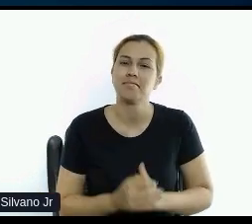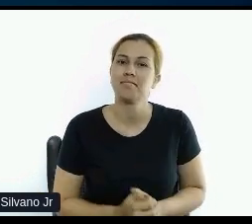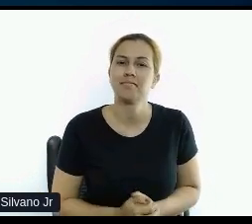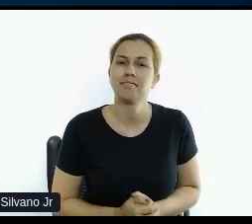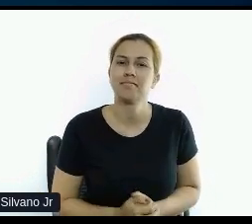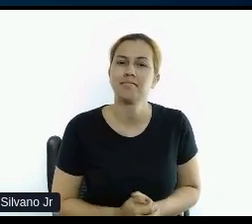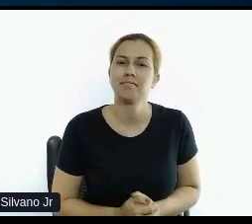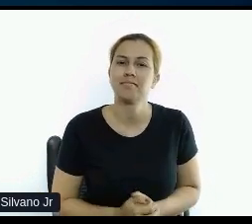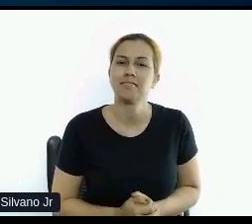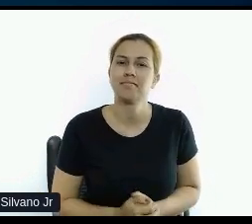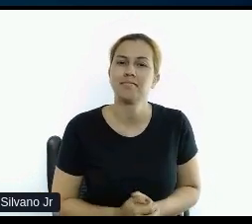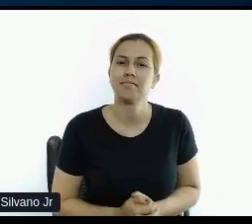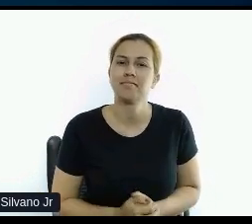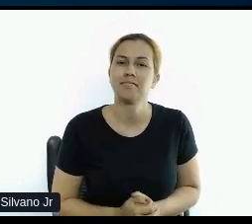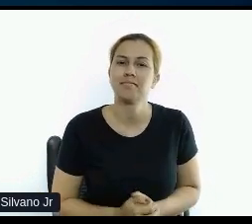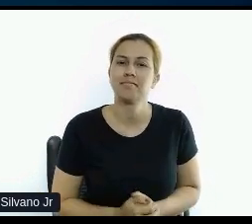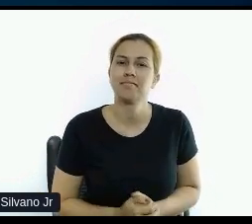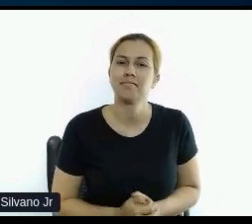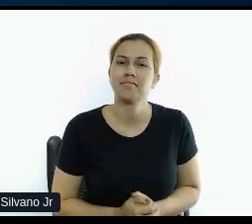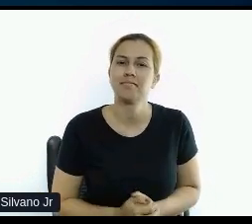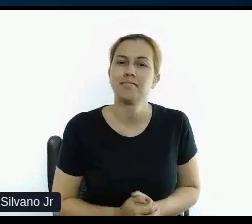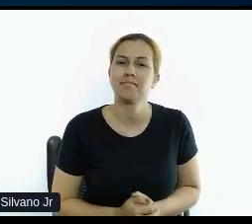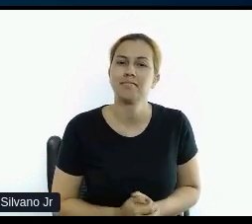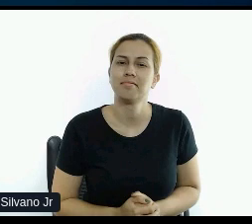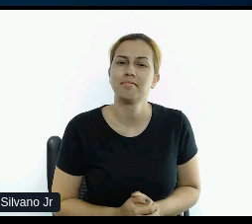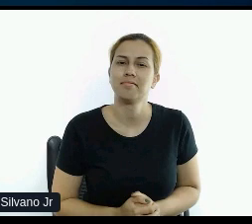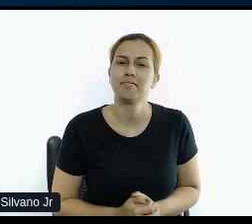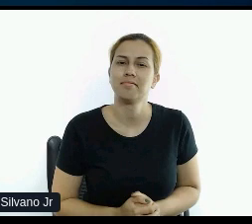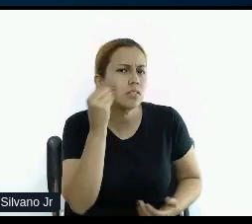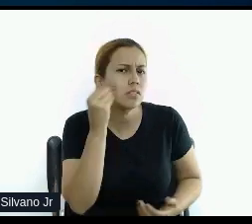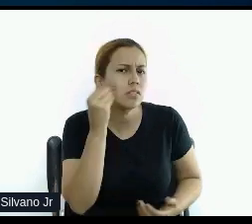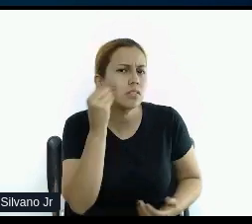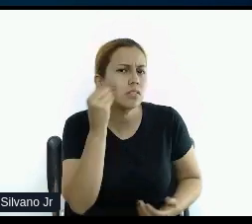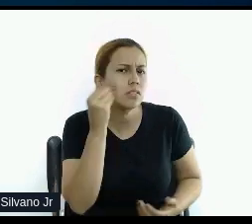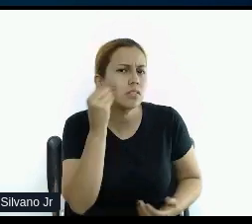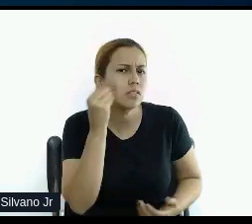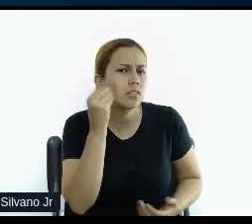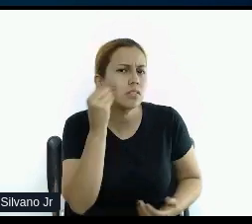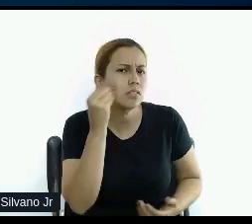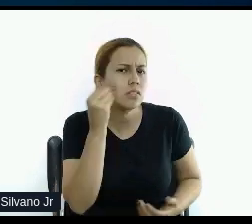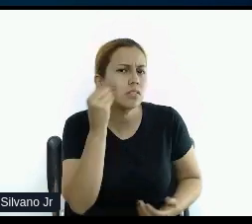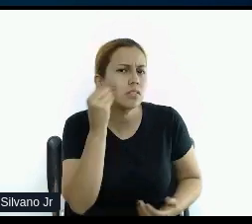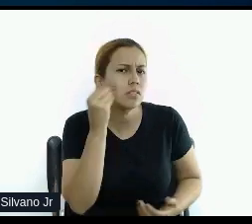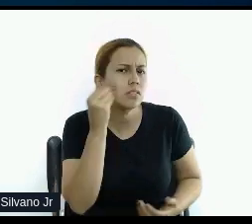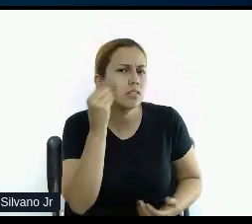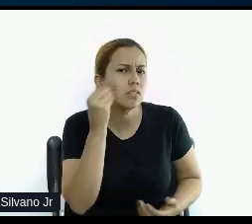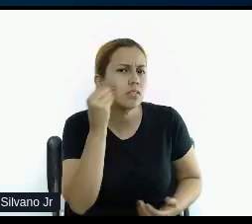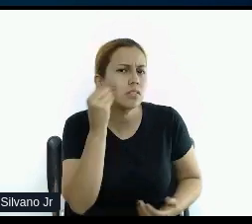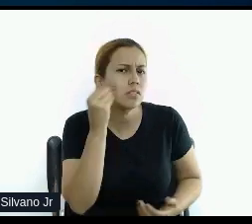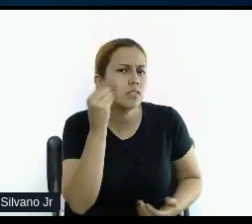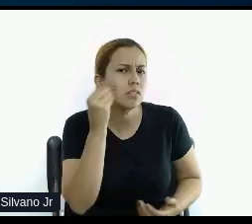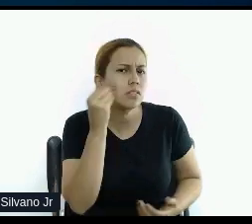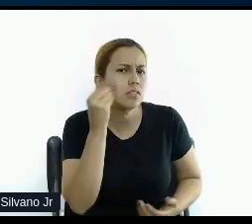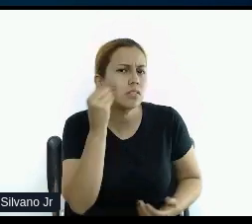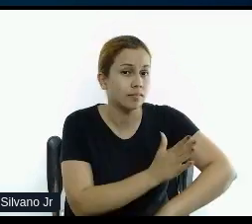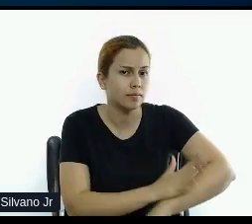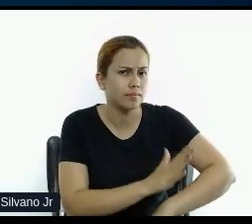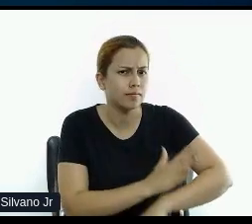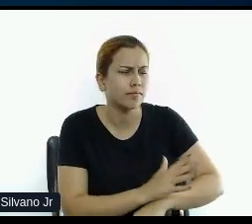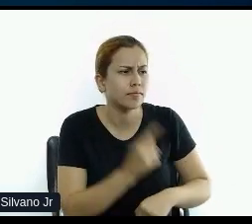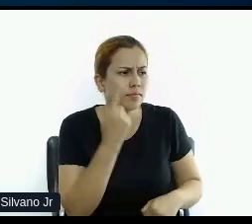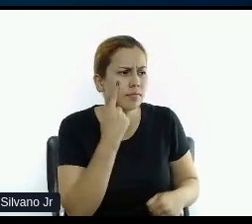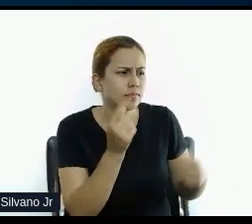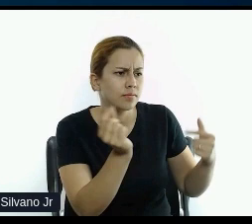fazer esse teste na ferramenta. Porque logo no começo, quando eu peguei para testar, né, eu testei alguns prompts.